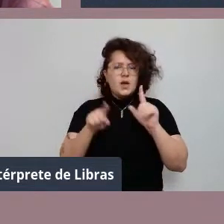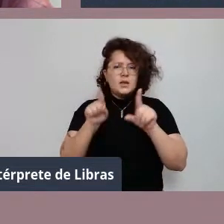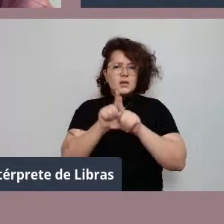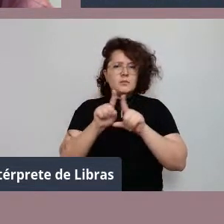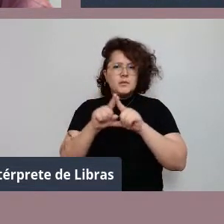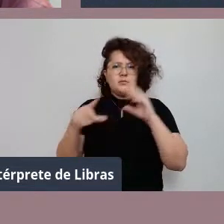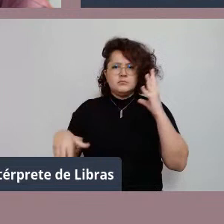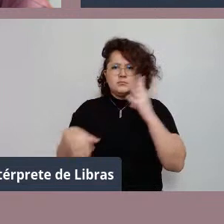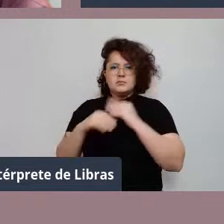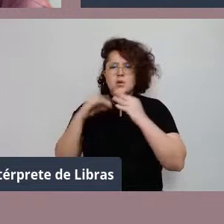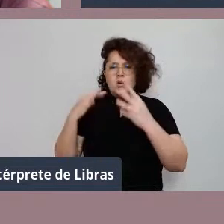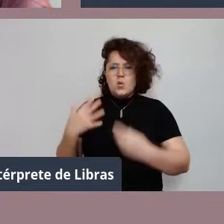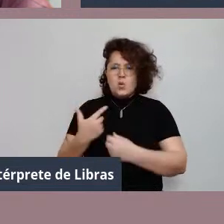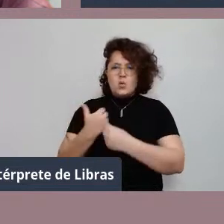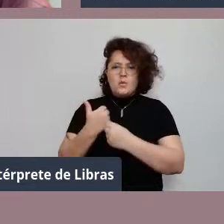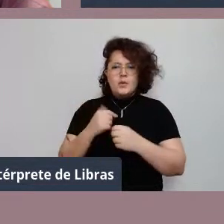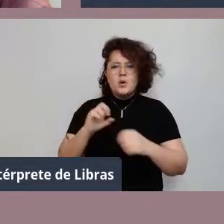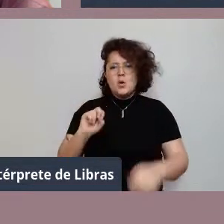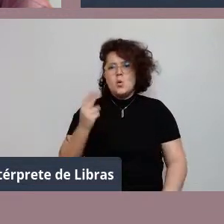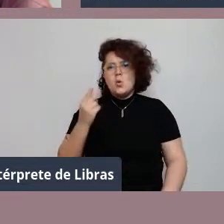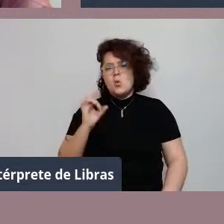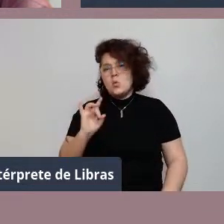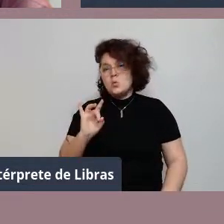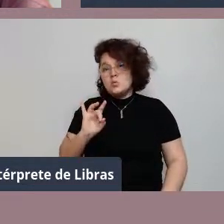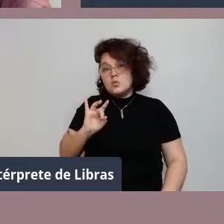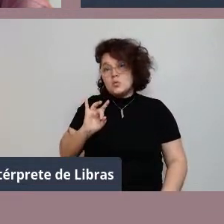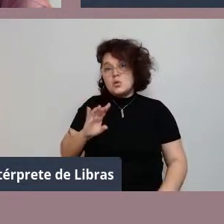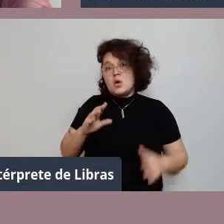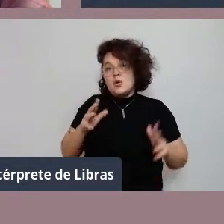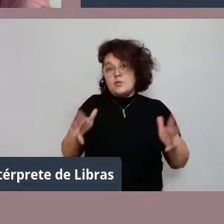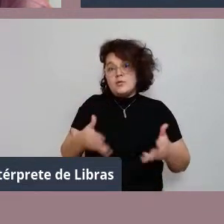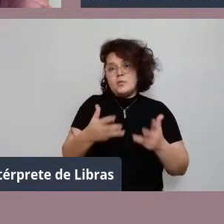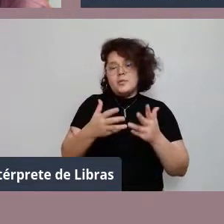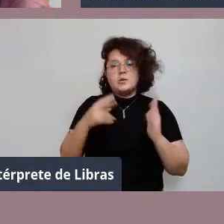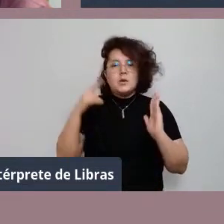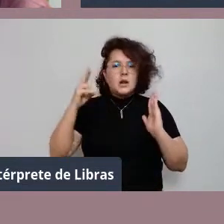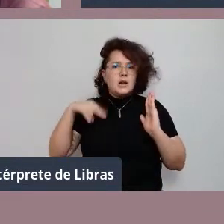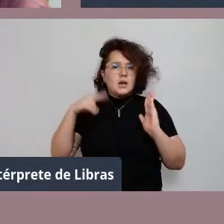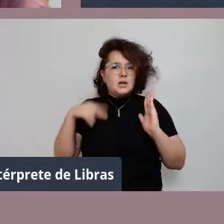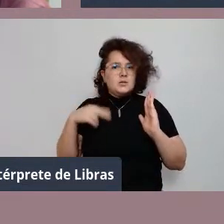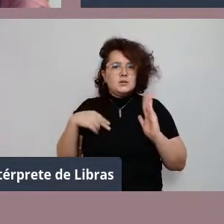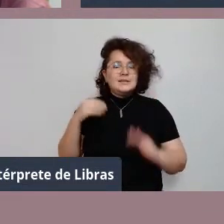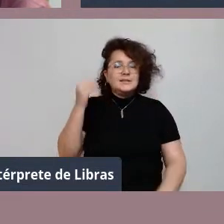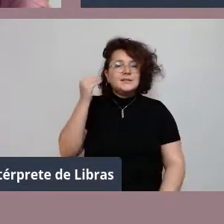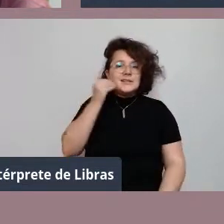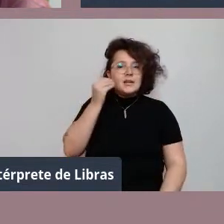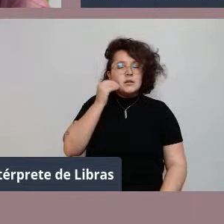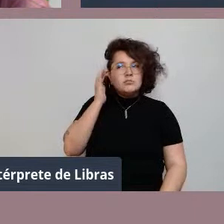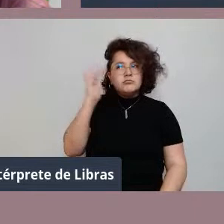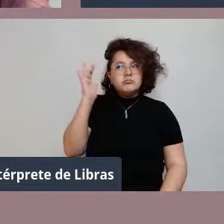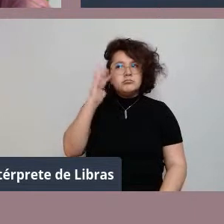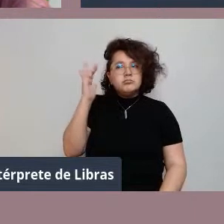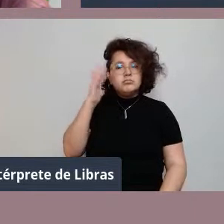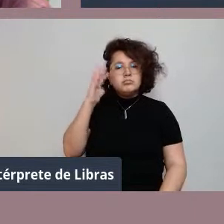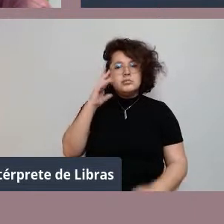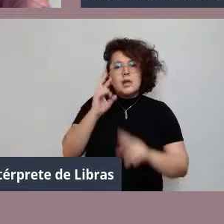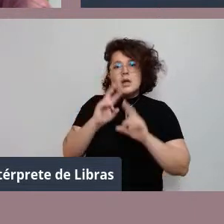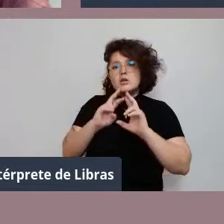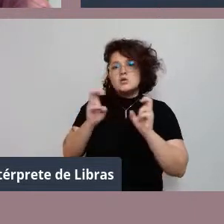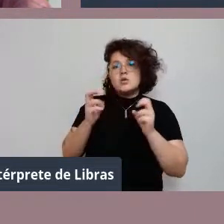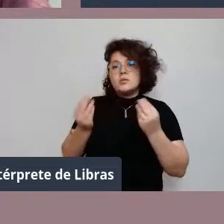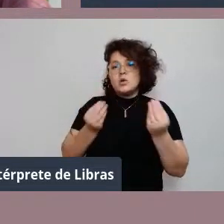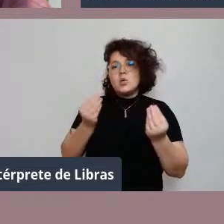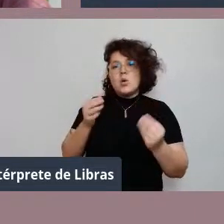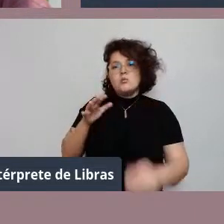ou acreditam que são apenas fomento para nós, leitoras e leitores, tentarmos elucubrar a respeito do universo da